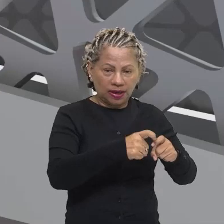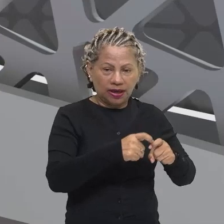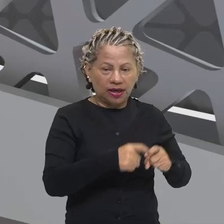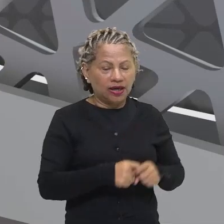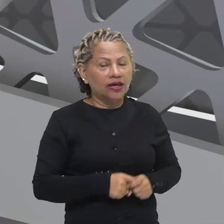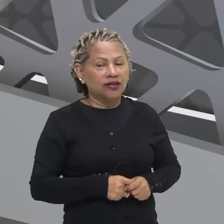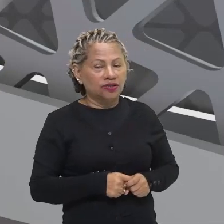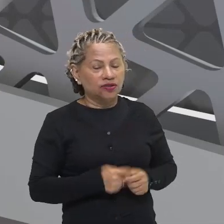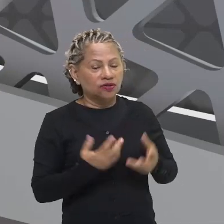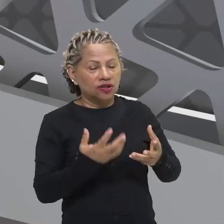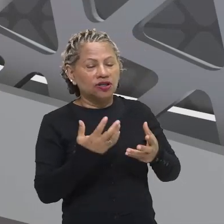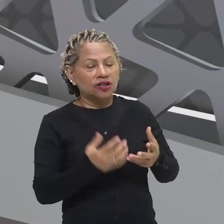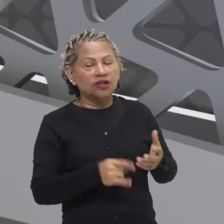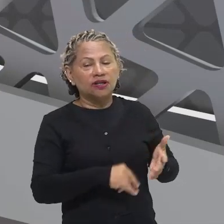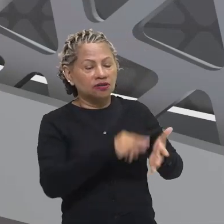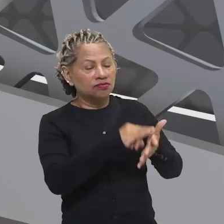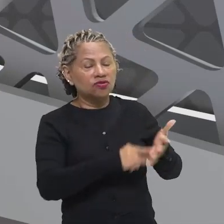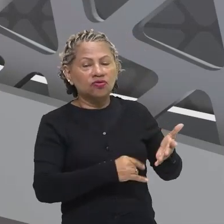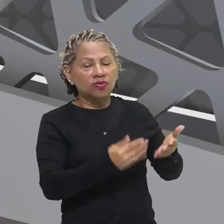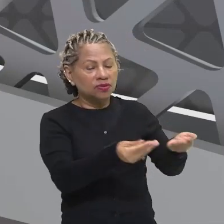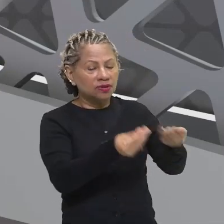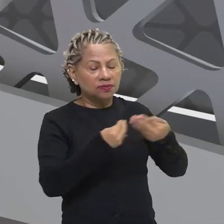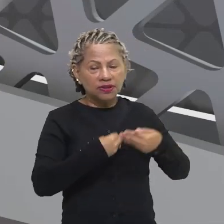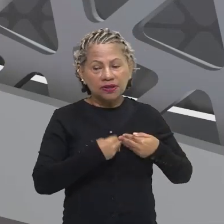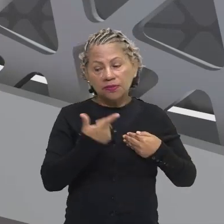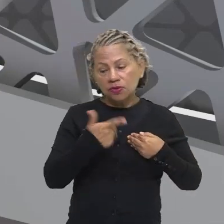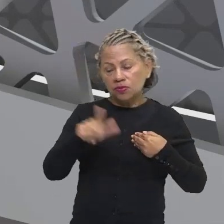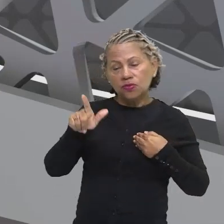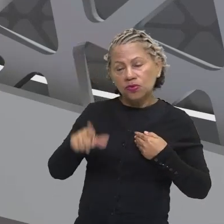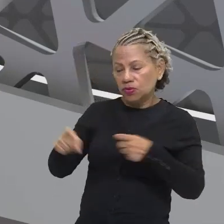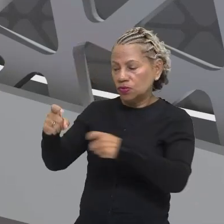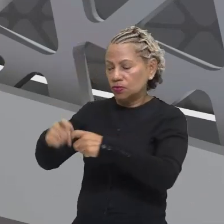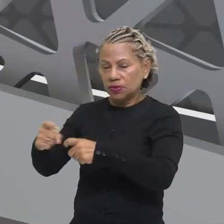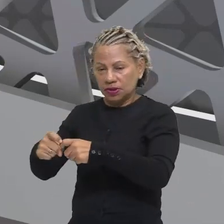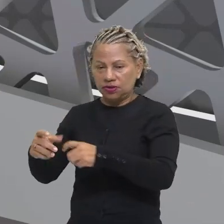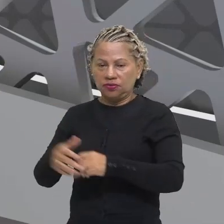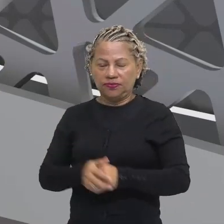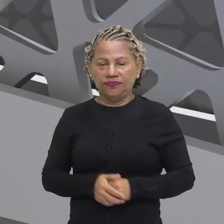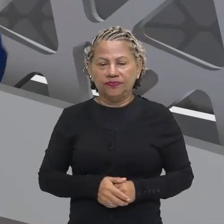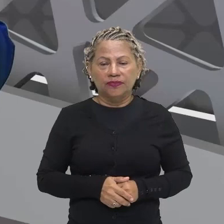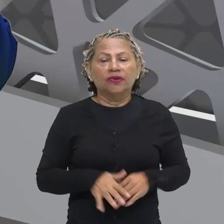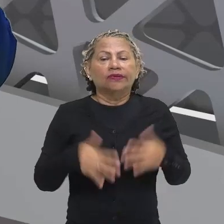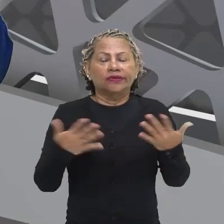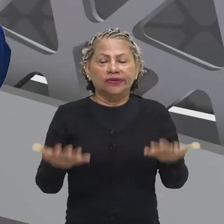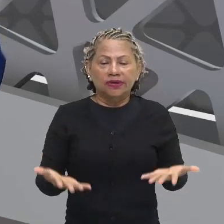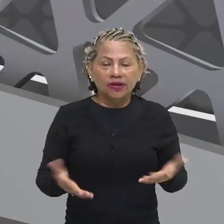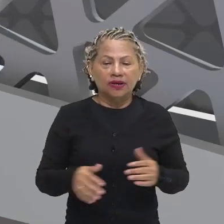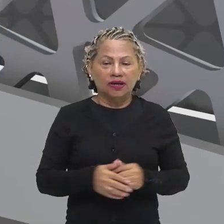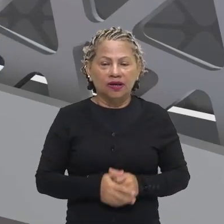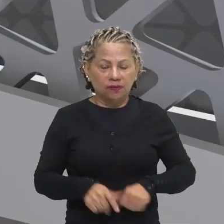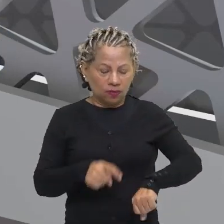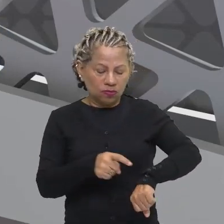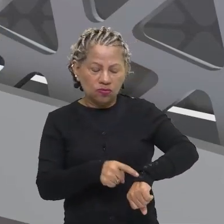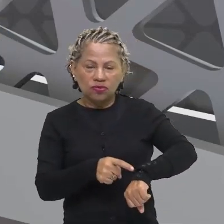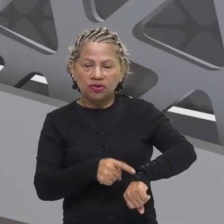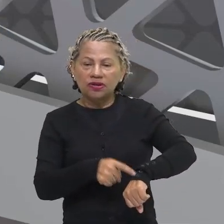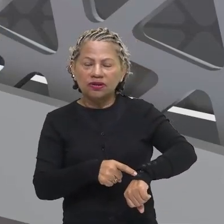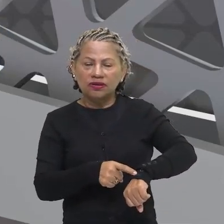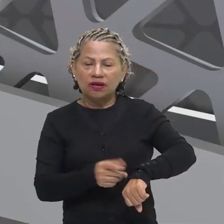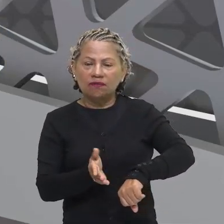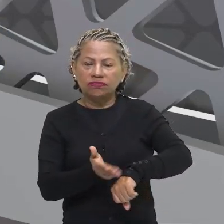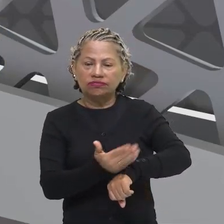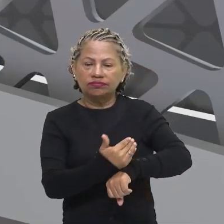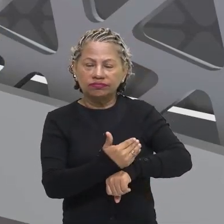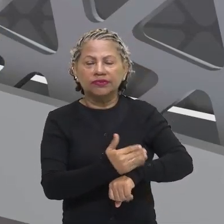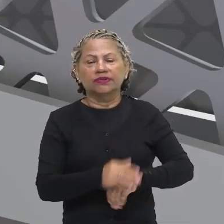pudesse consultar essa especialidade. E aí acabou que o tempo foi passando, eu não